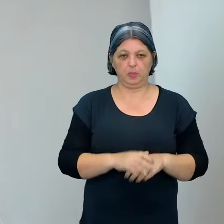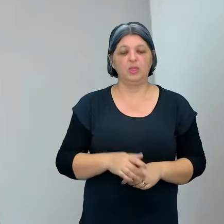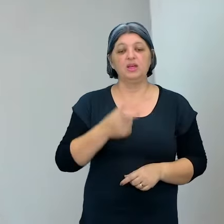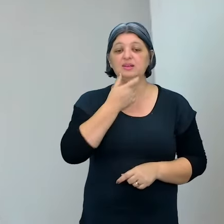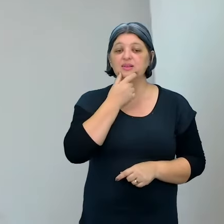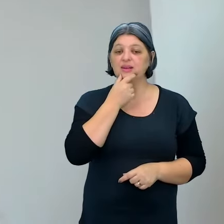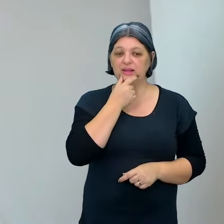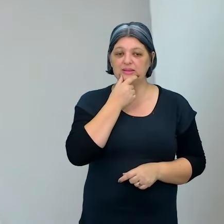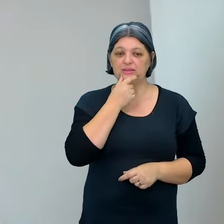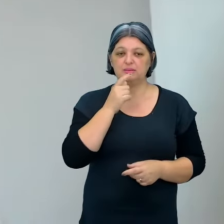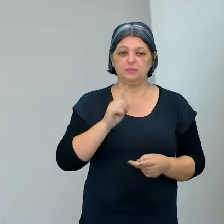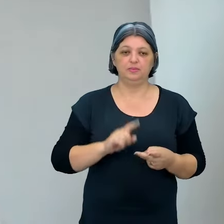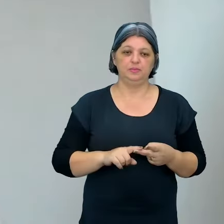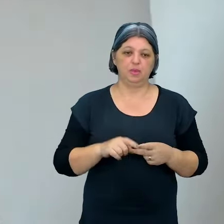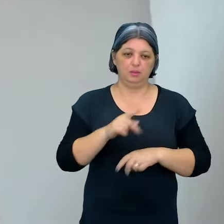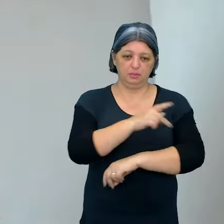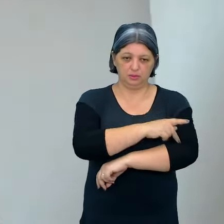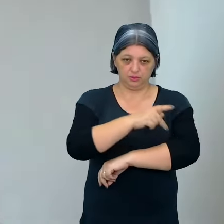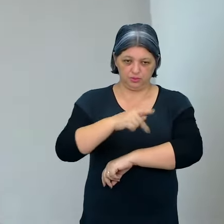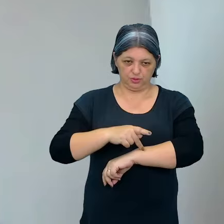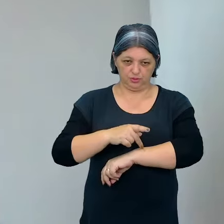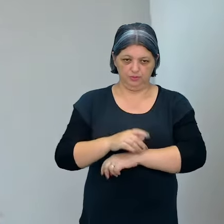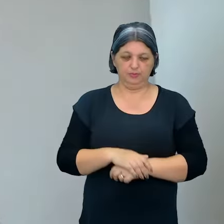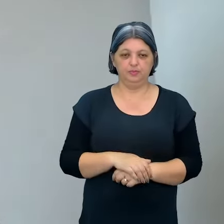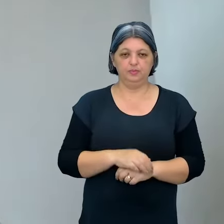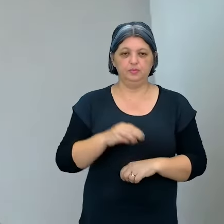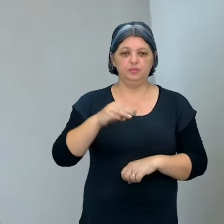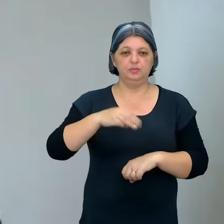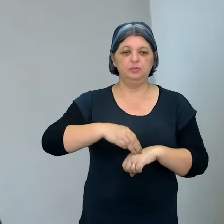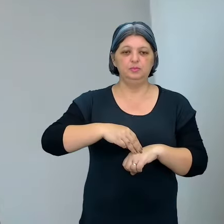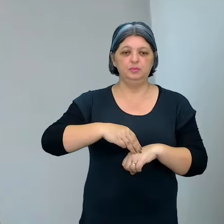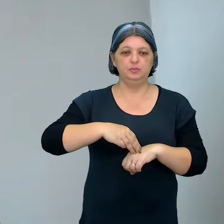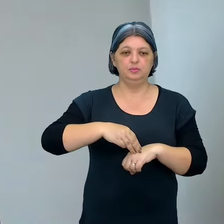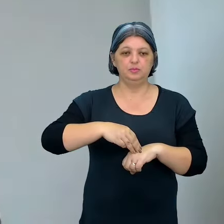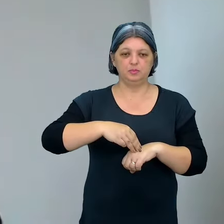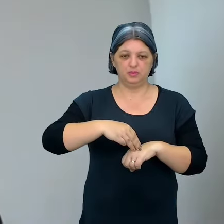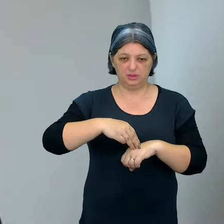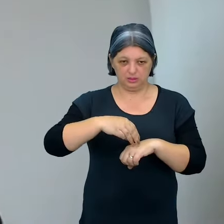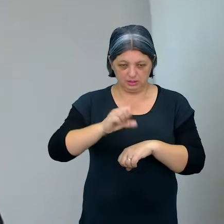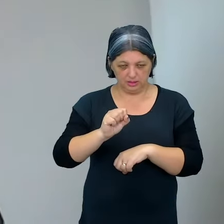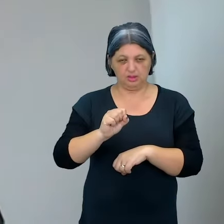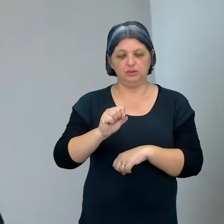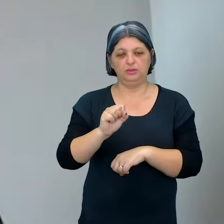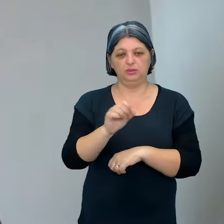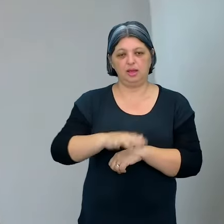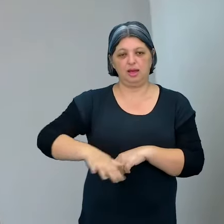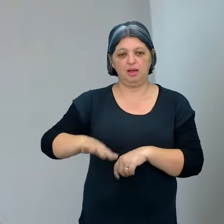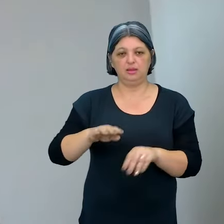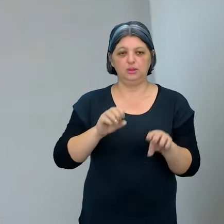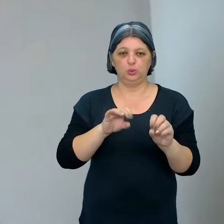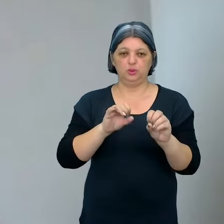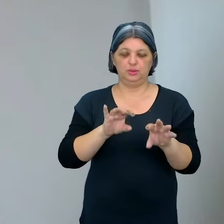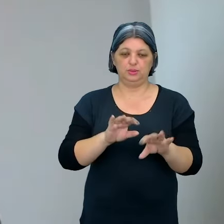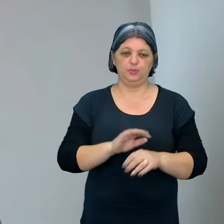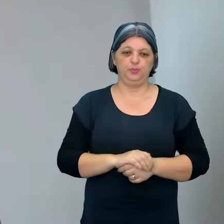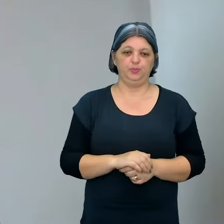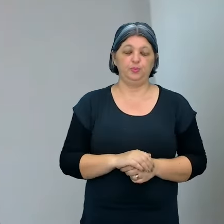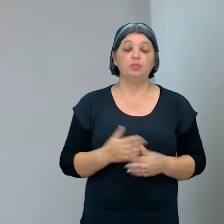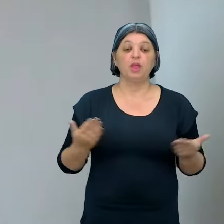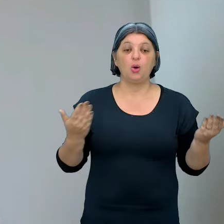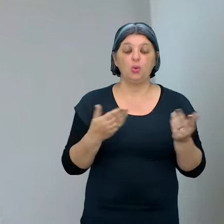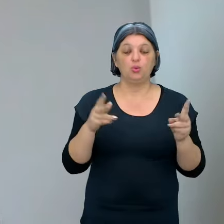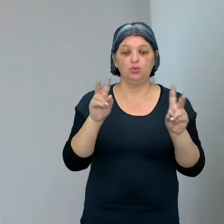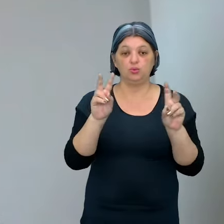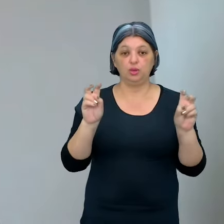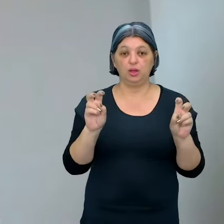e também em pedagogia, e mestrado na educação. Hoje, nosso tema, né, ele